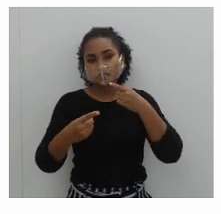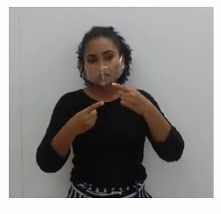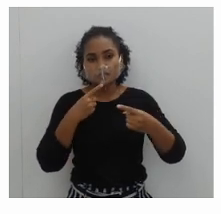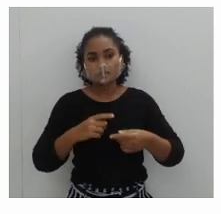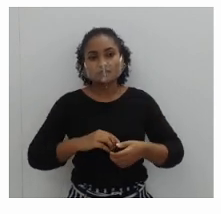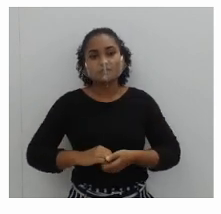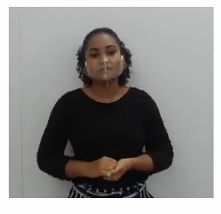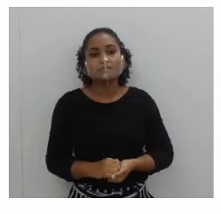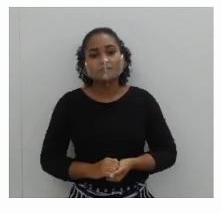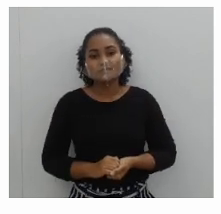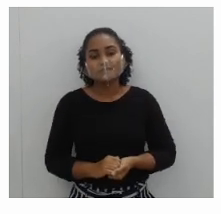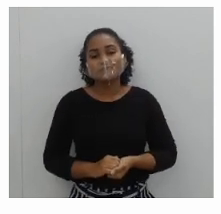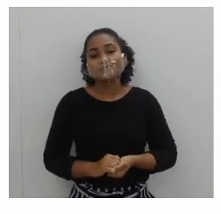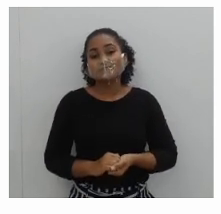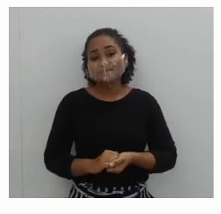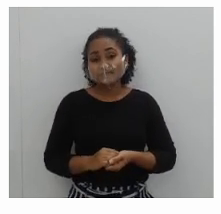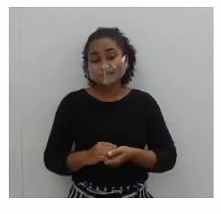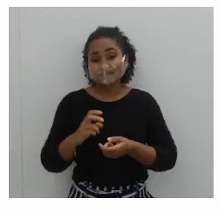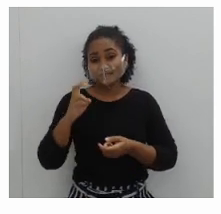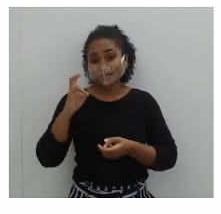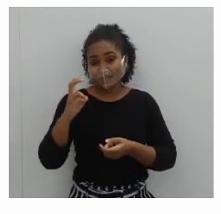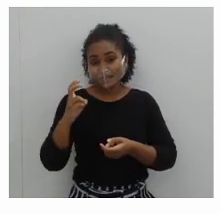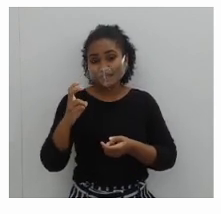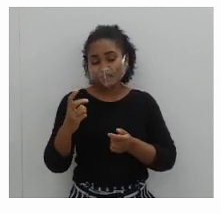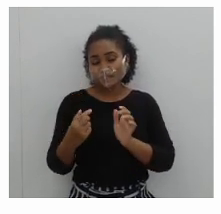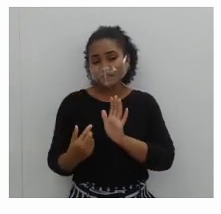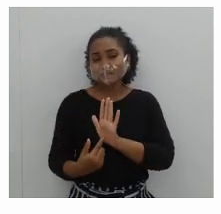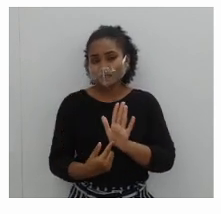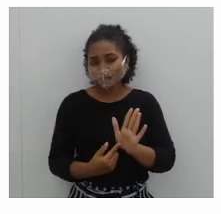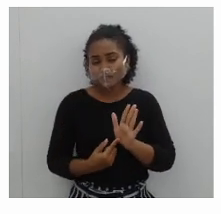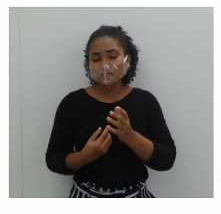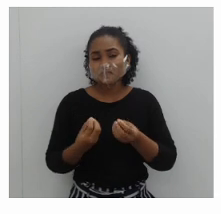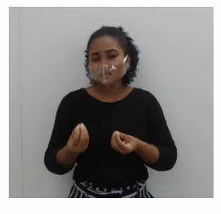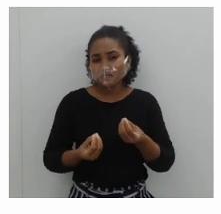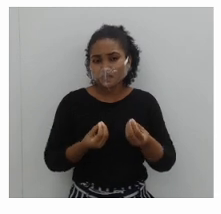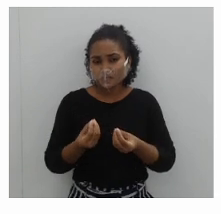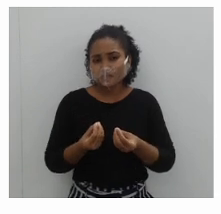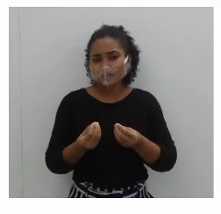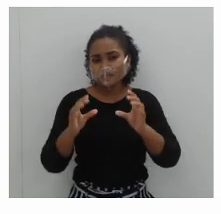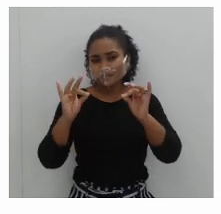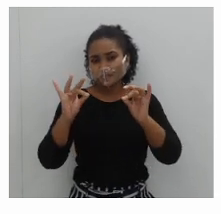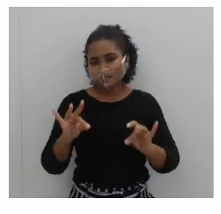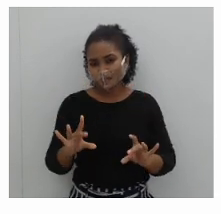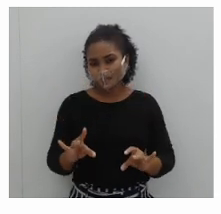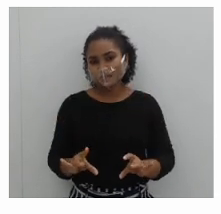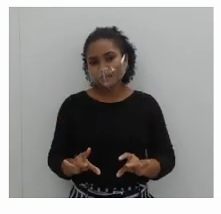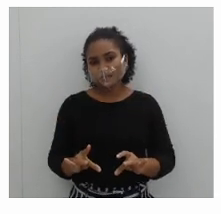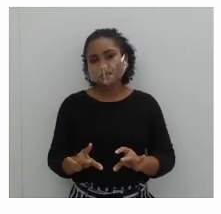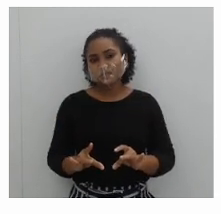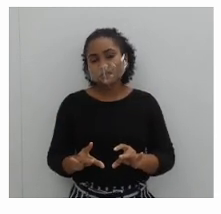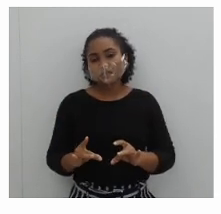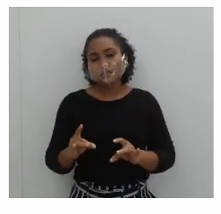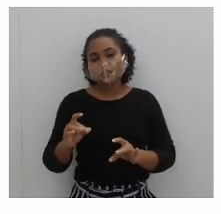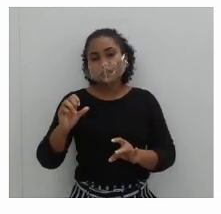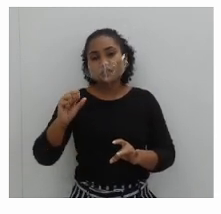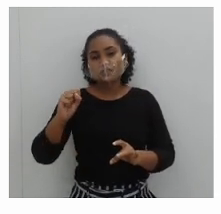Timeu, pelo que esses 5 poliedros regulares passaram a ser designados por sólidos